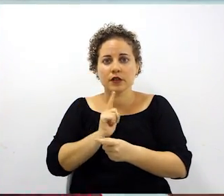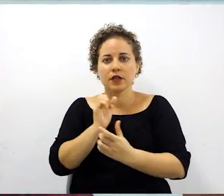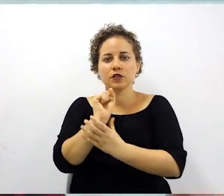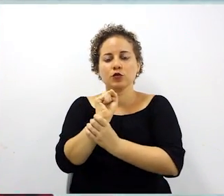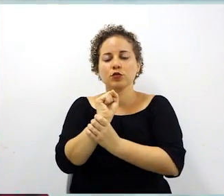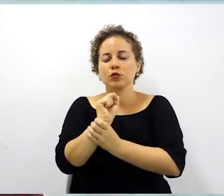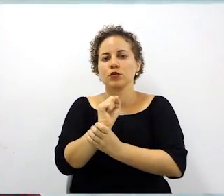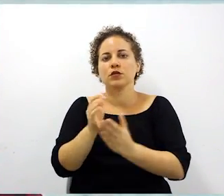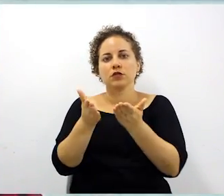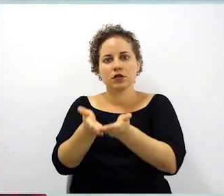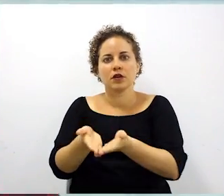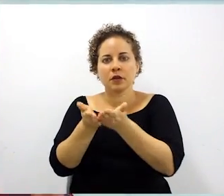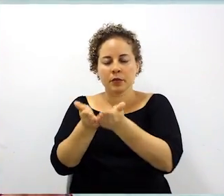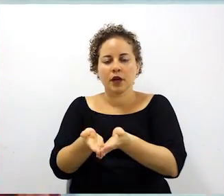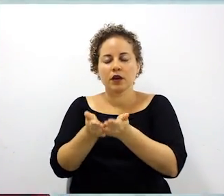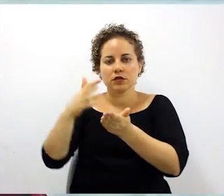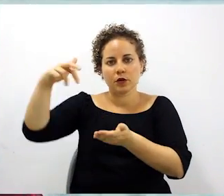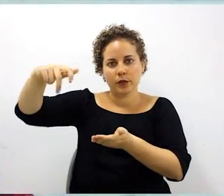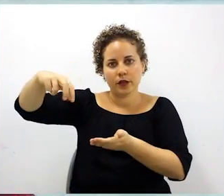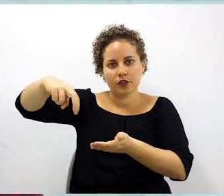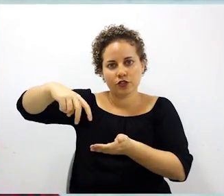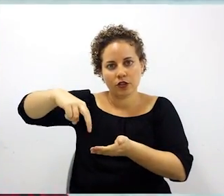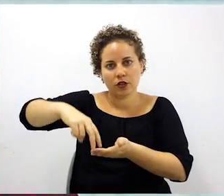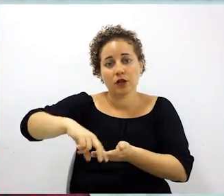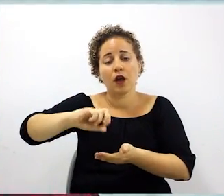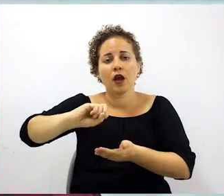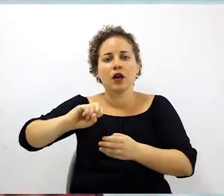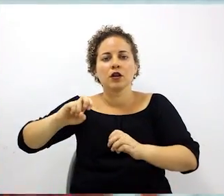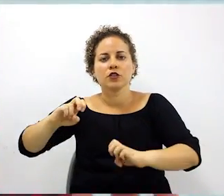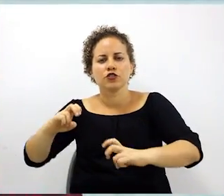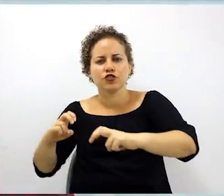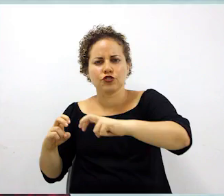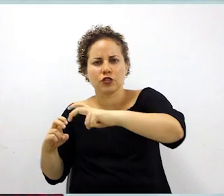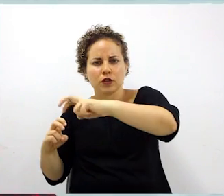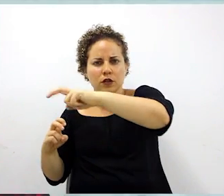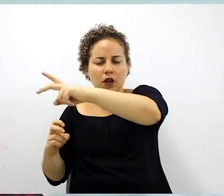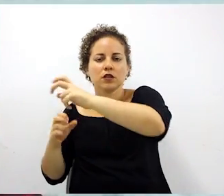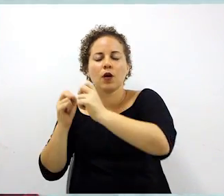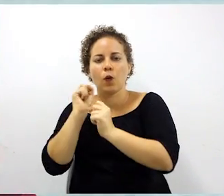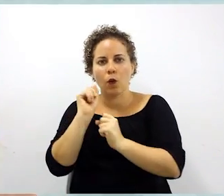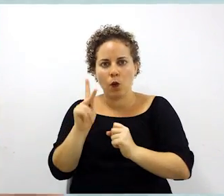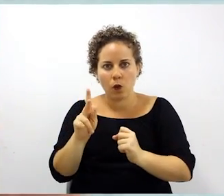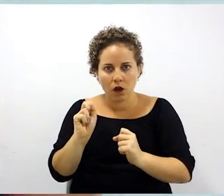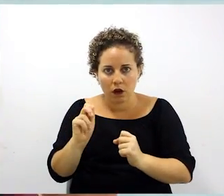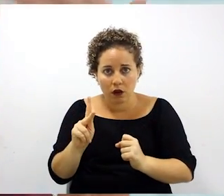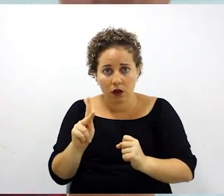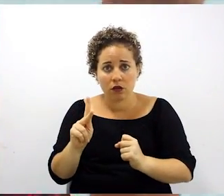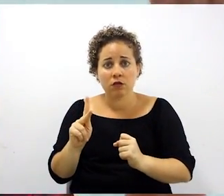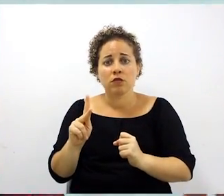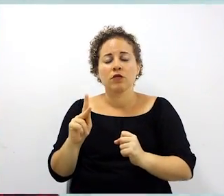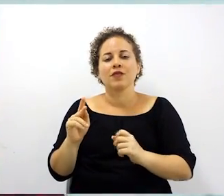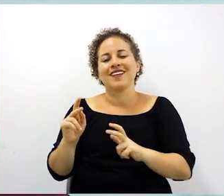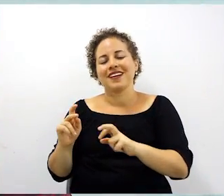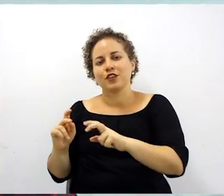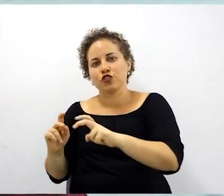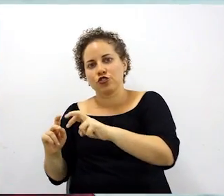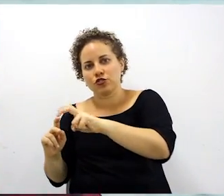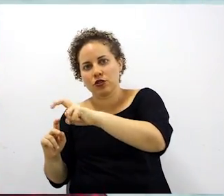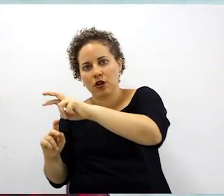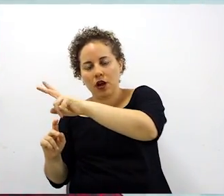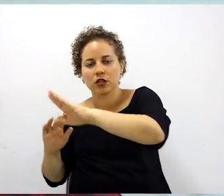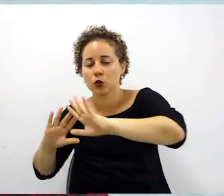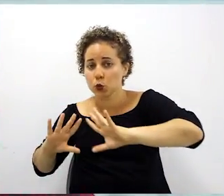da embarcação, começando pela escada. Você está subindo a escada, verificou que a escada está ok. Você, ao subir a